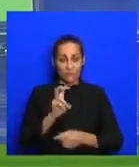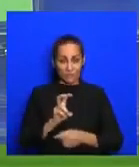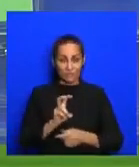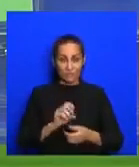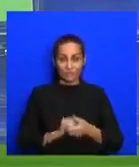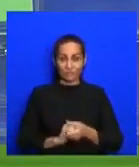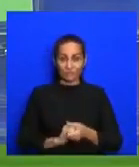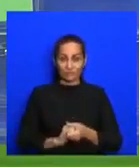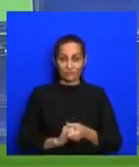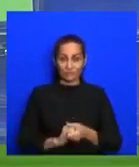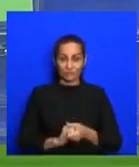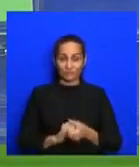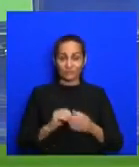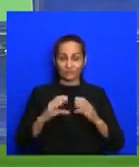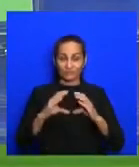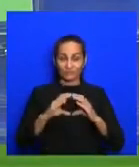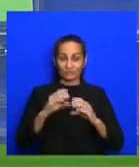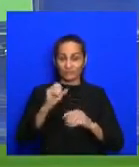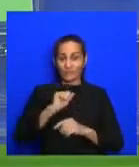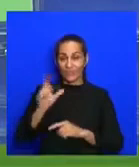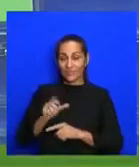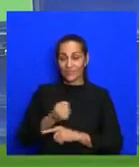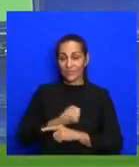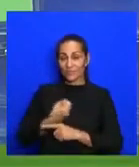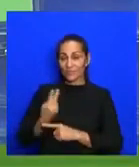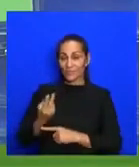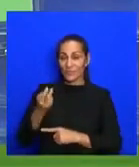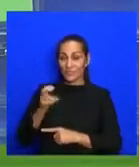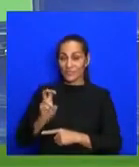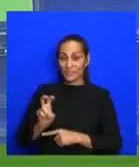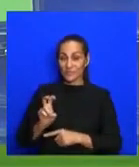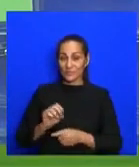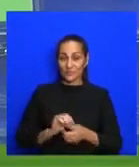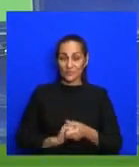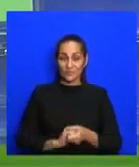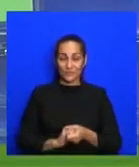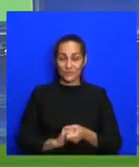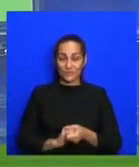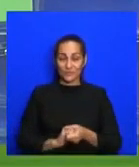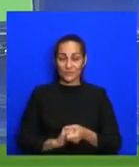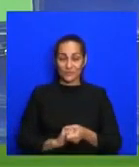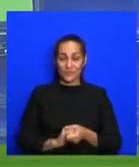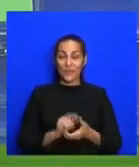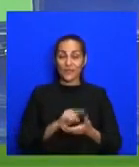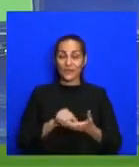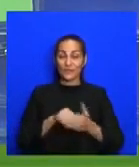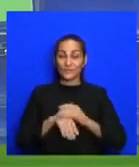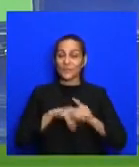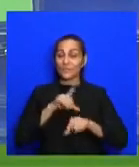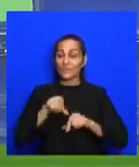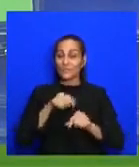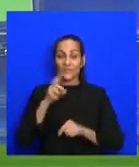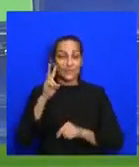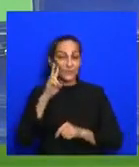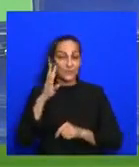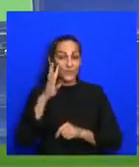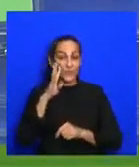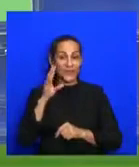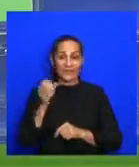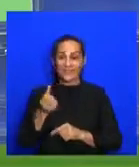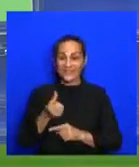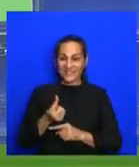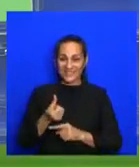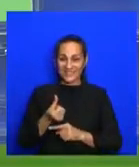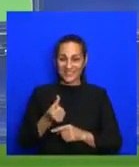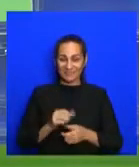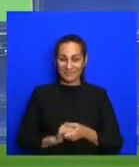5. Bola azul, 25. Azul, número 25. Lotomania com sorteios às segundas, quartas